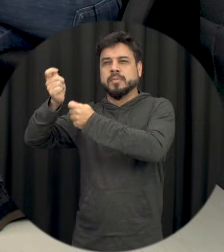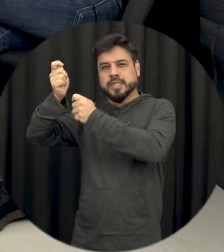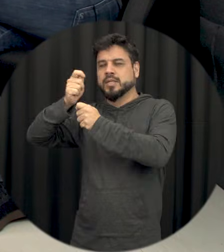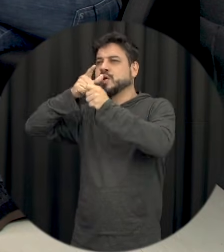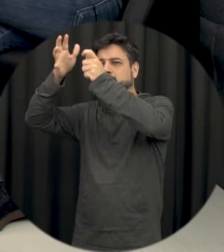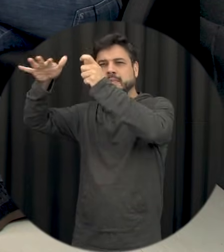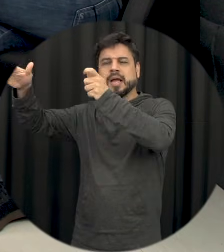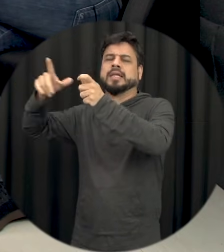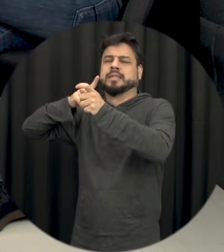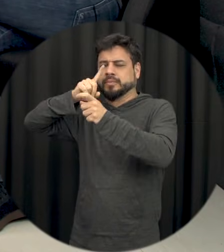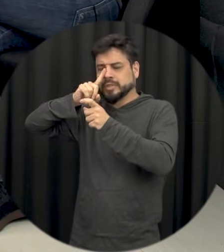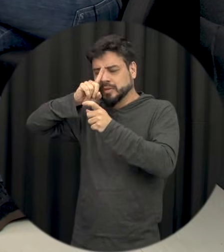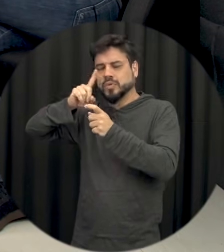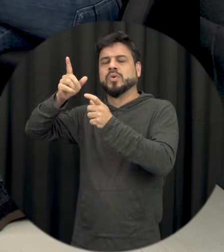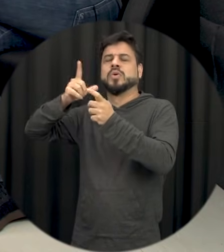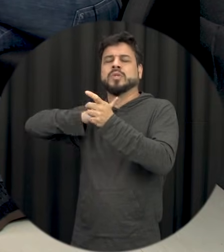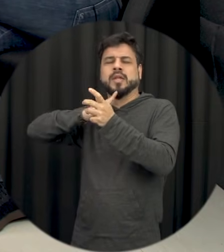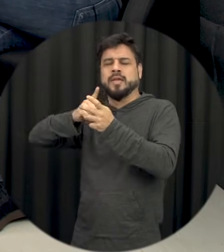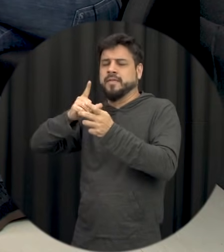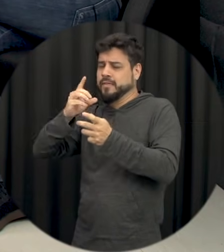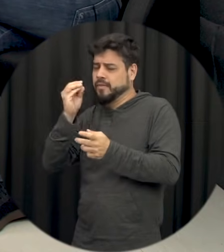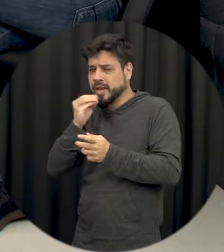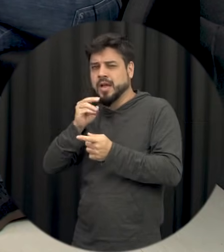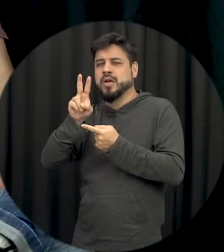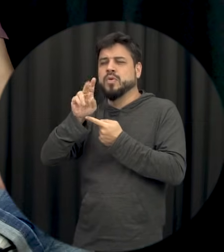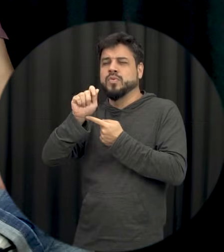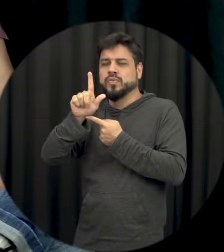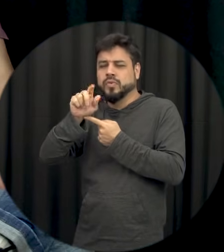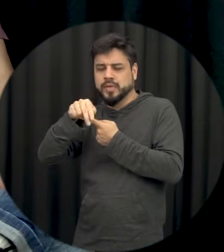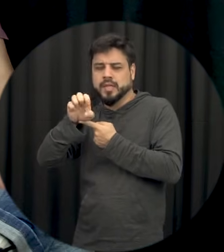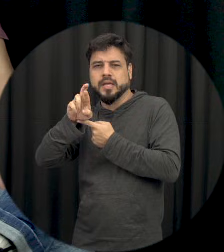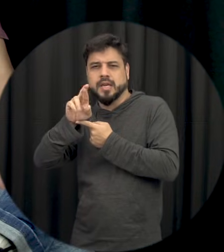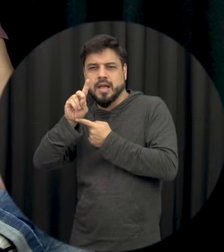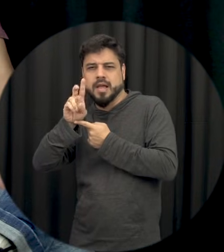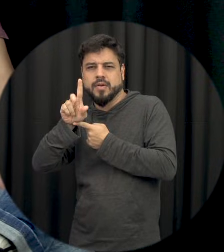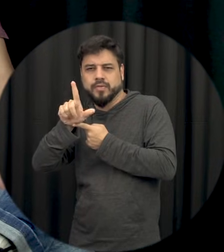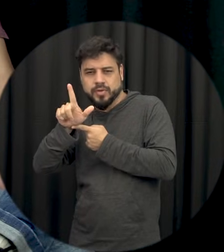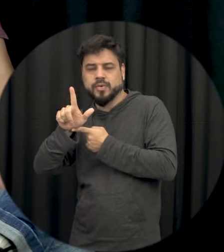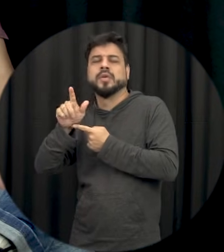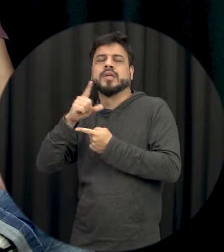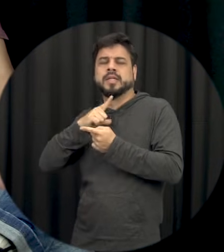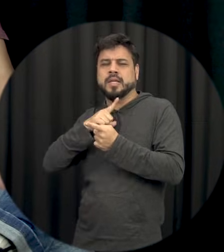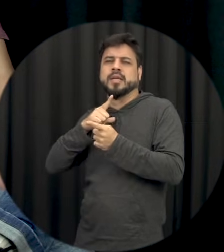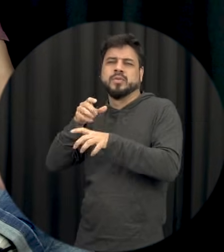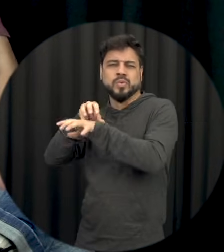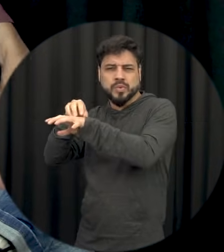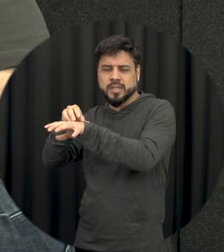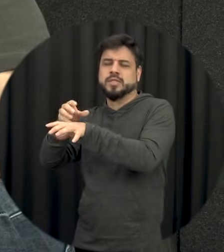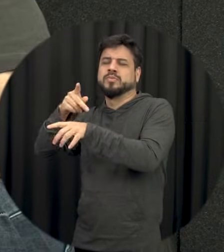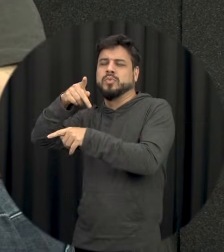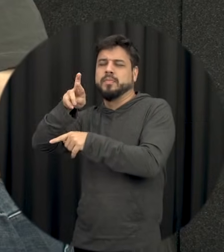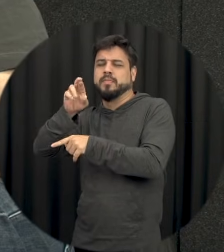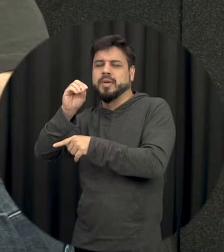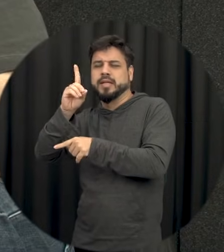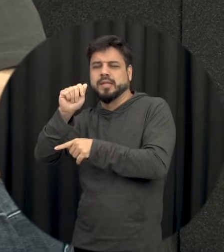muitas vulnerabilidades, com muitos ataques por parte do turismo predatório, por exemplo, etc. Bom,